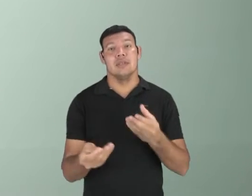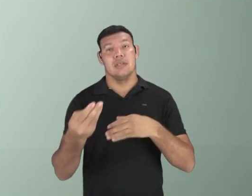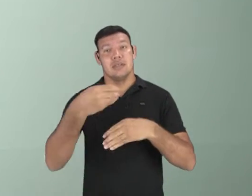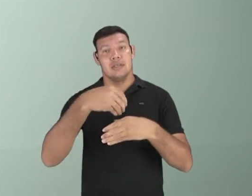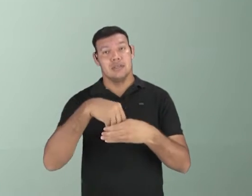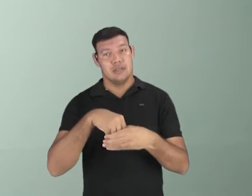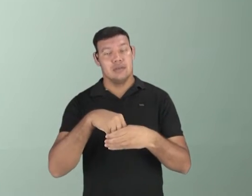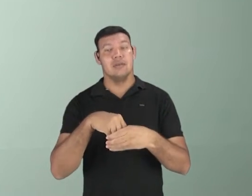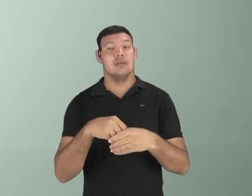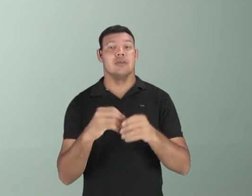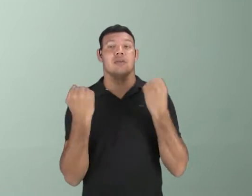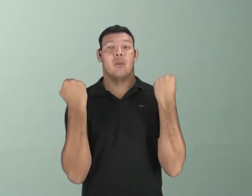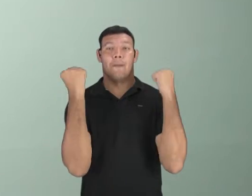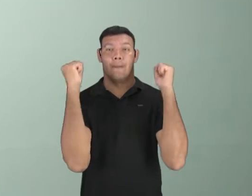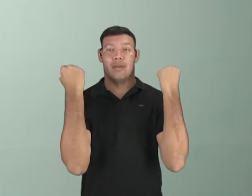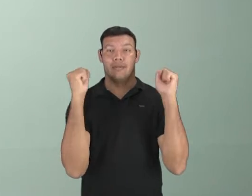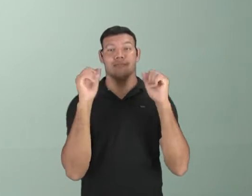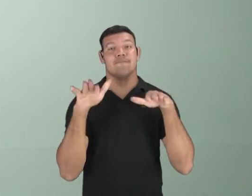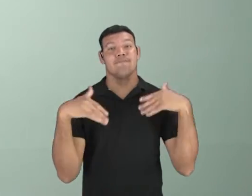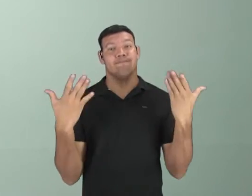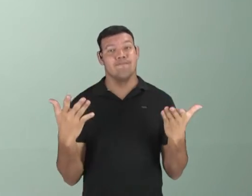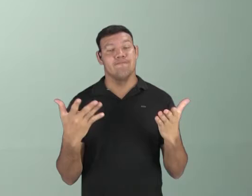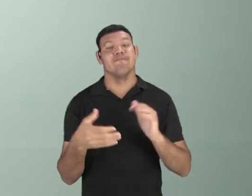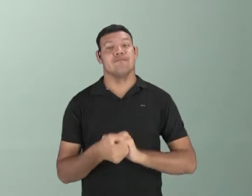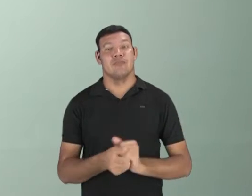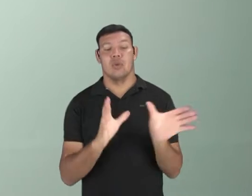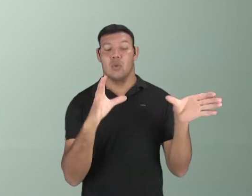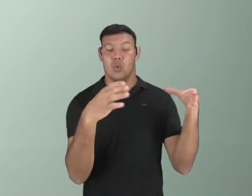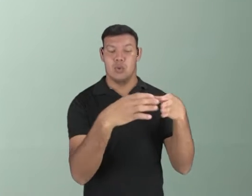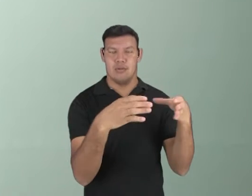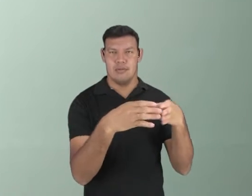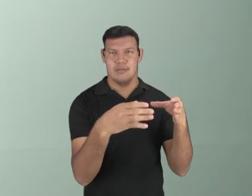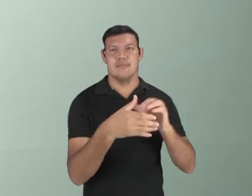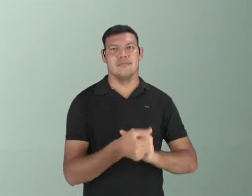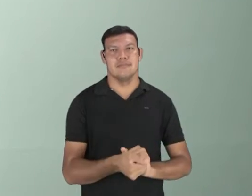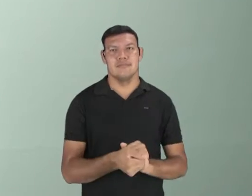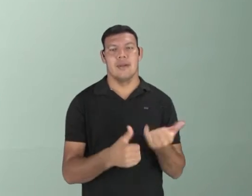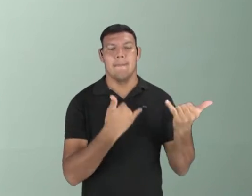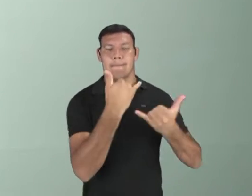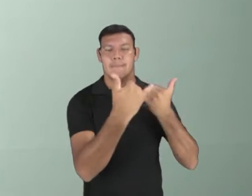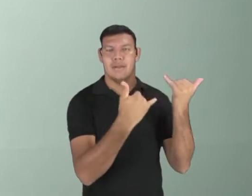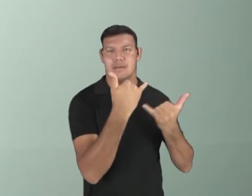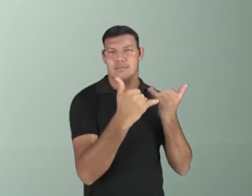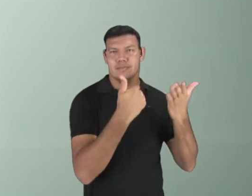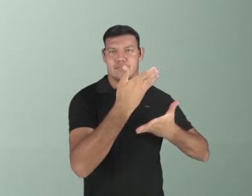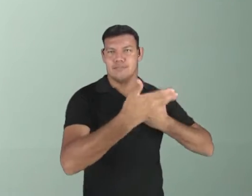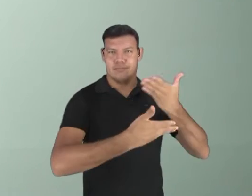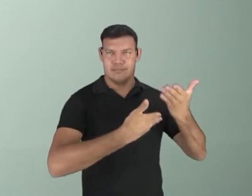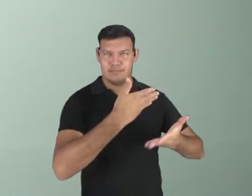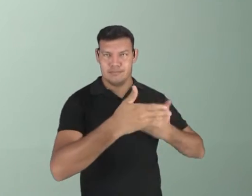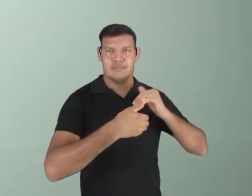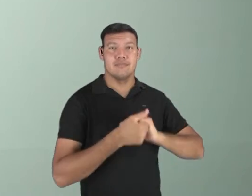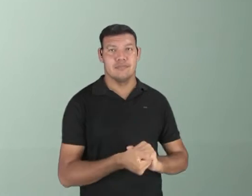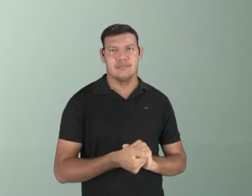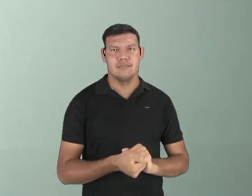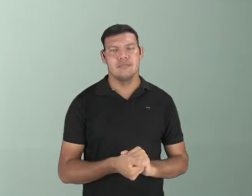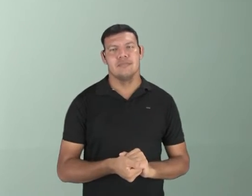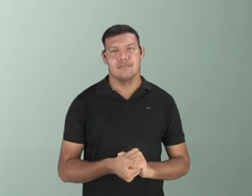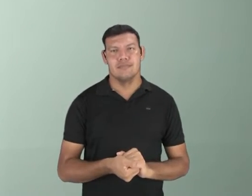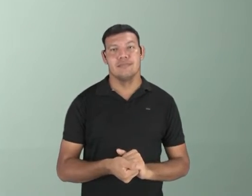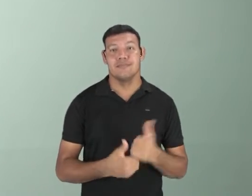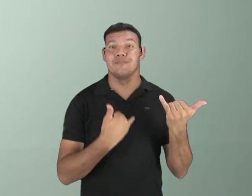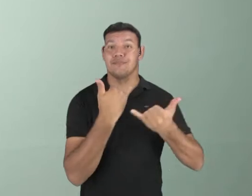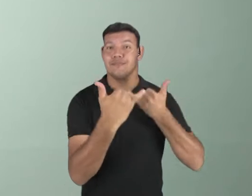física. Por esse motivo, vamos trabalhar com as atividades em grupos de nomes de jogos cooperativos. Esses